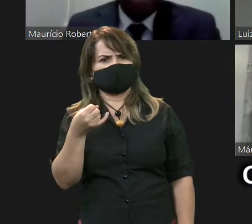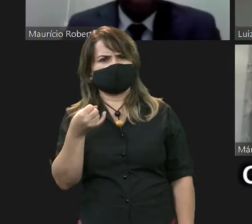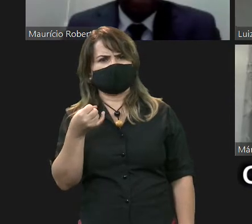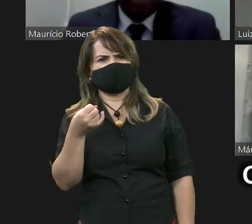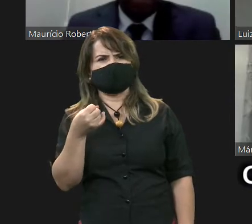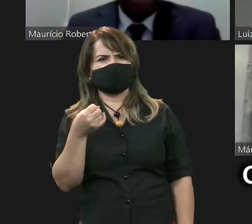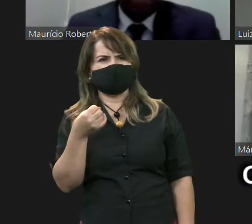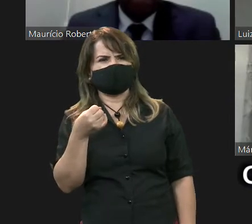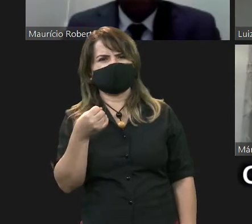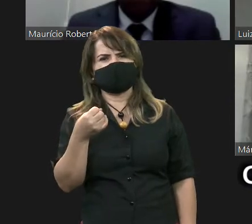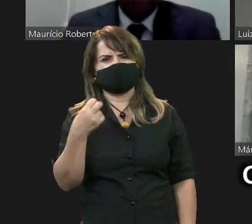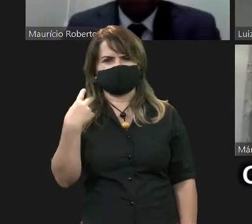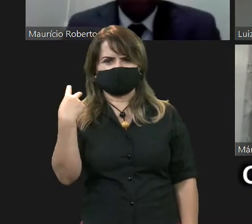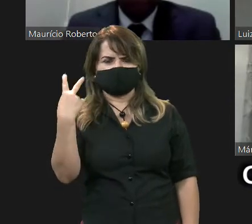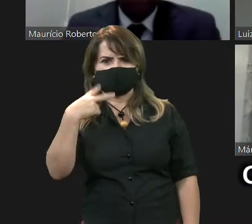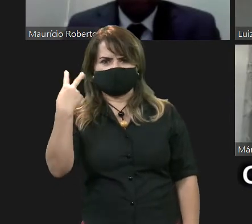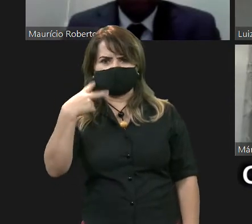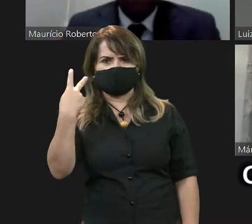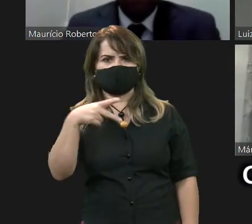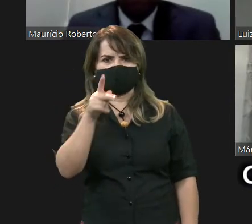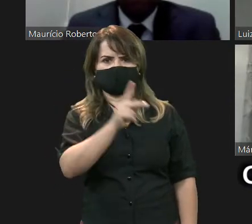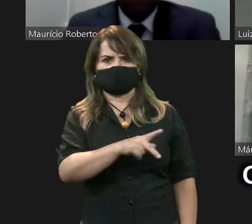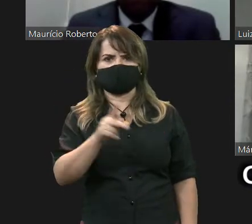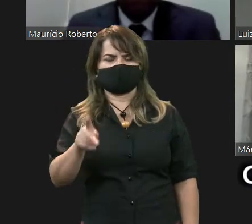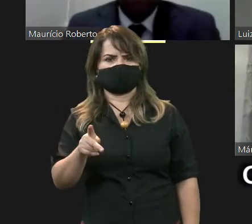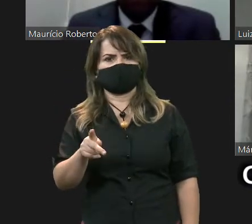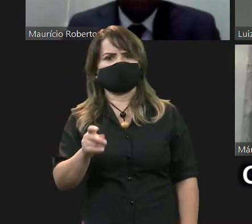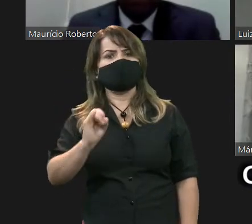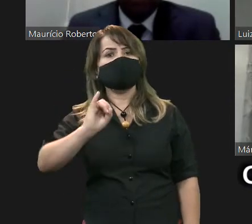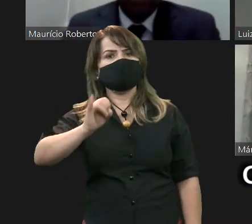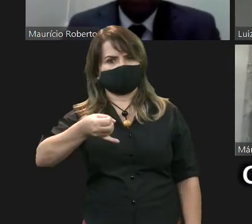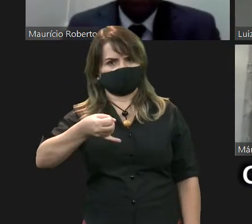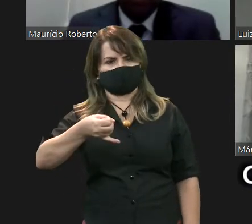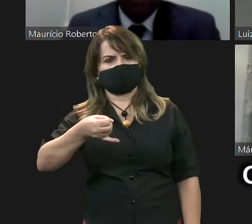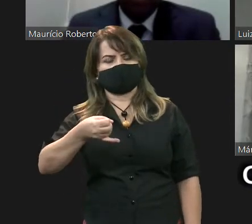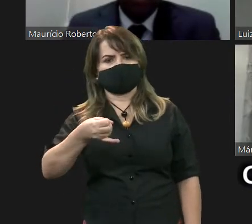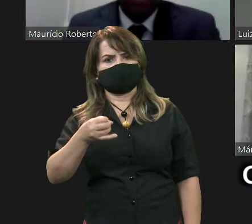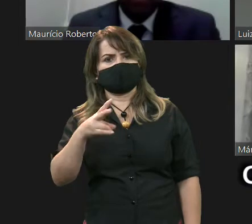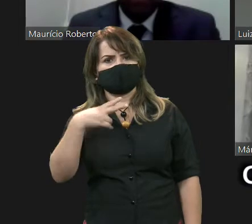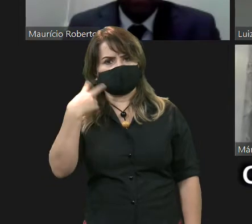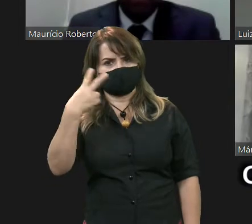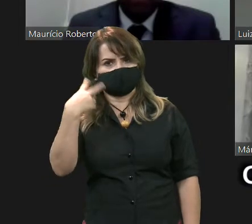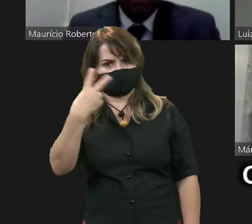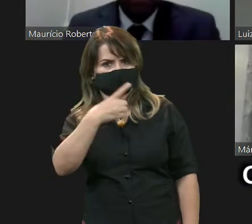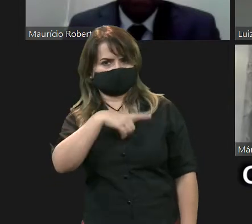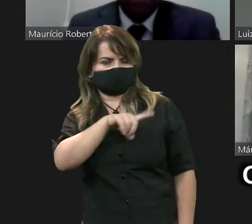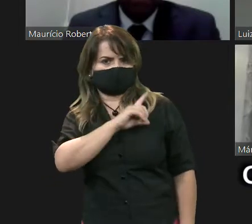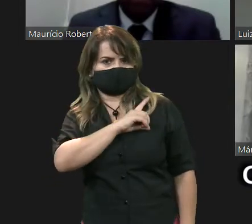Sim. Vereadora professora Daniela. Sim. Vereador Wilson Damasceno.